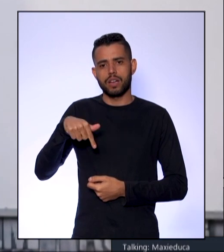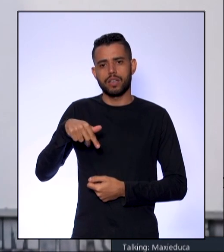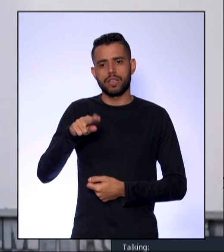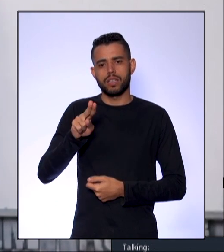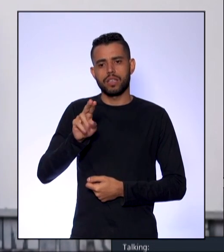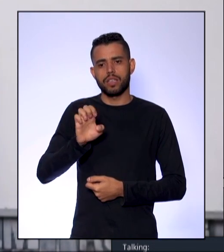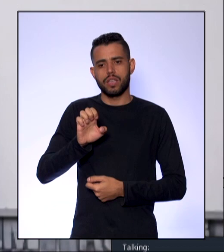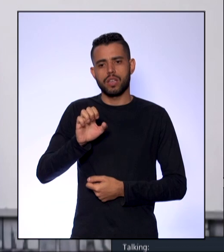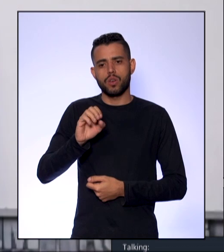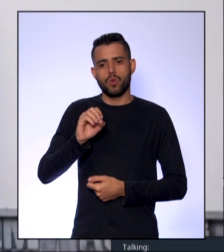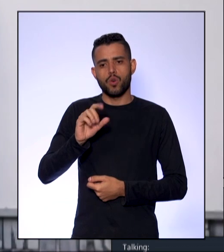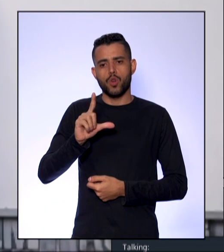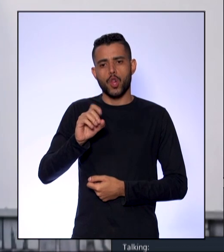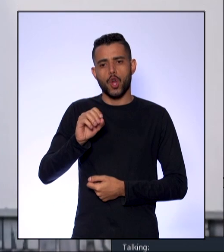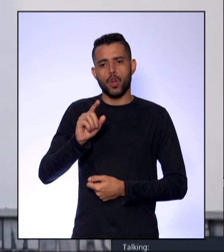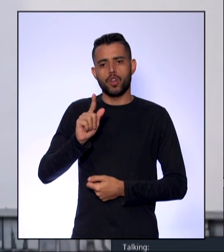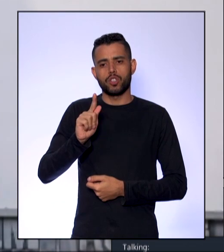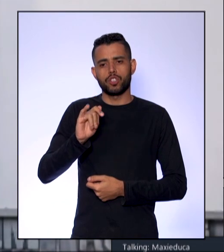arqueológico.